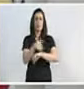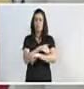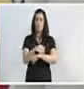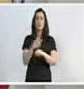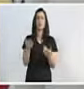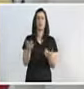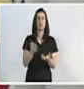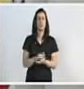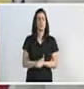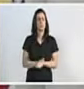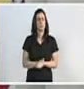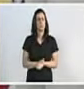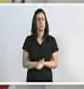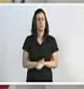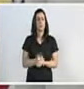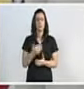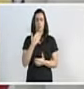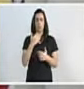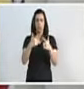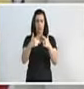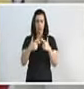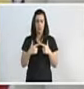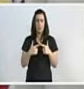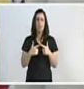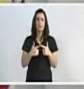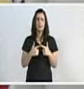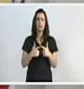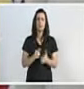campanha, pegou licença, principalmente no primeiro